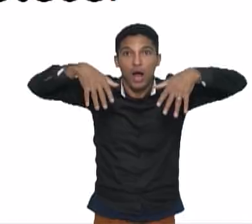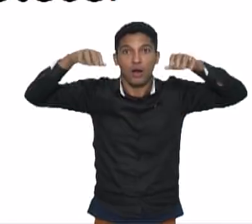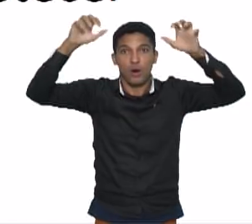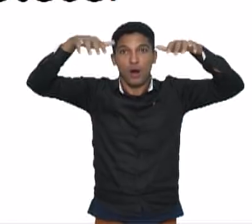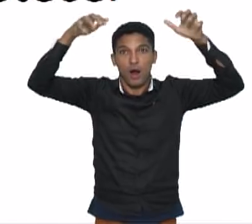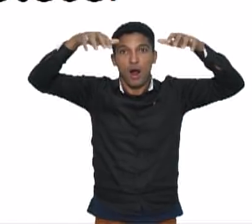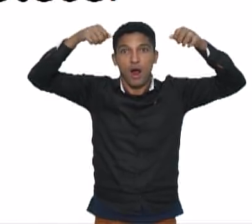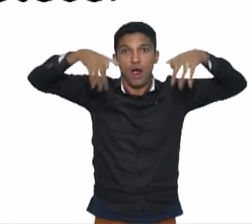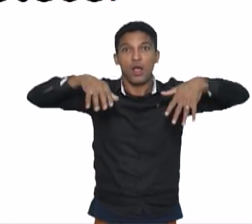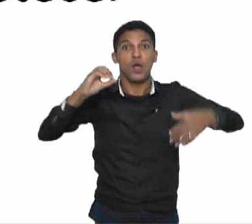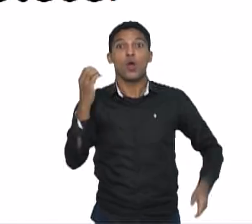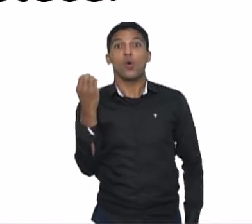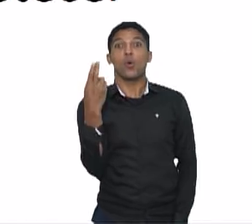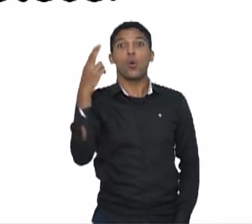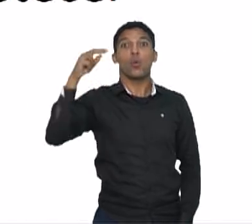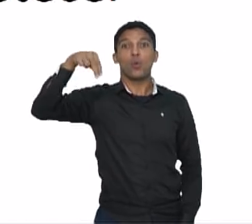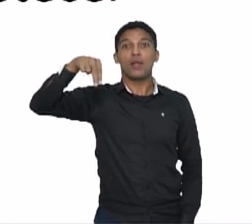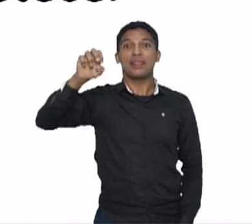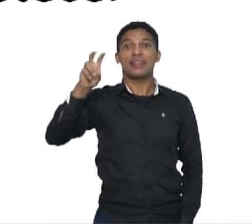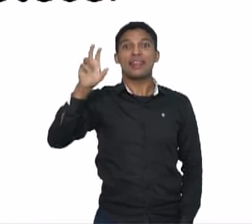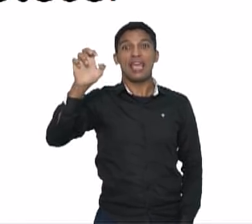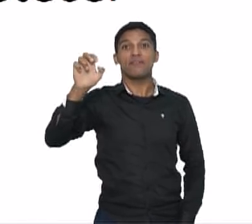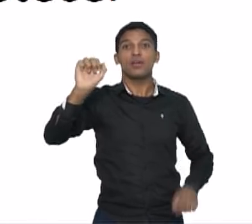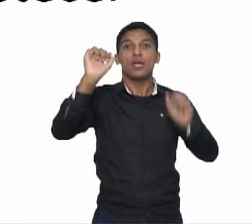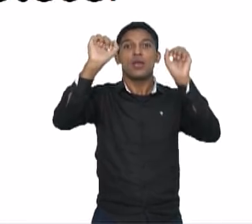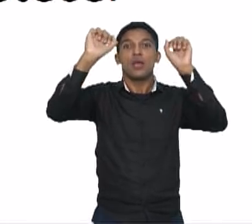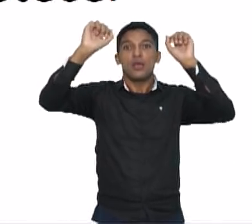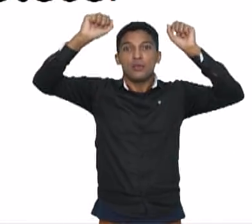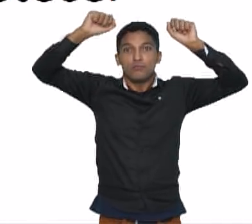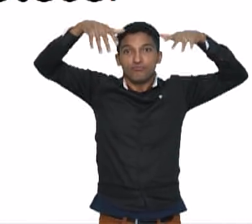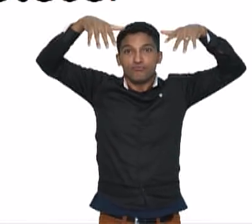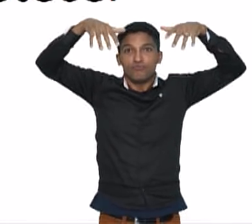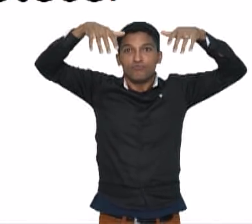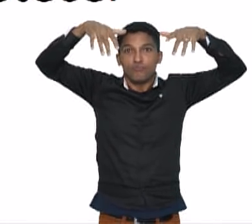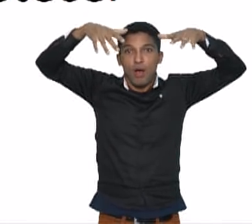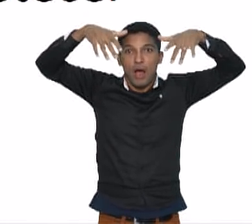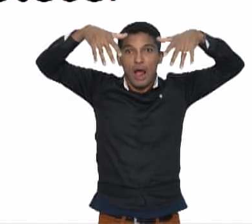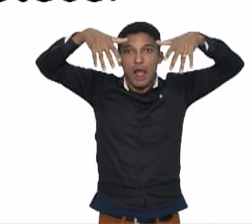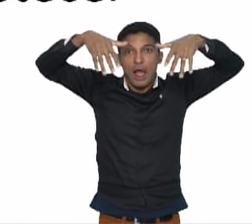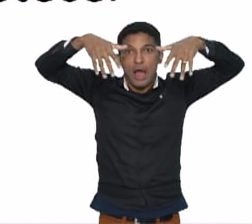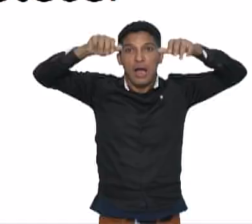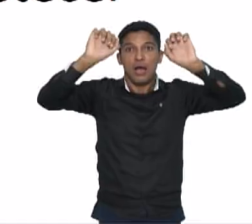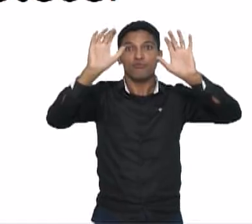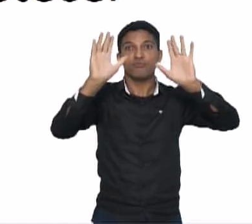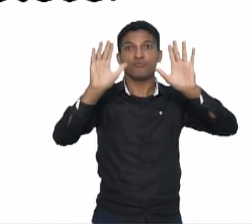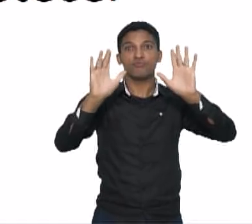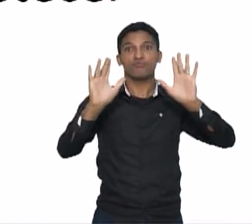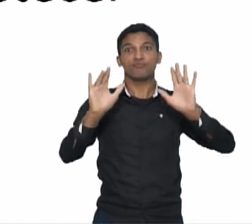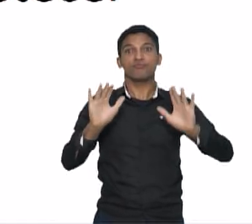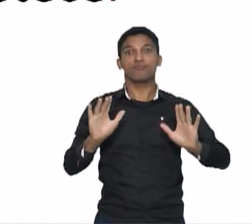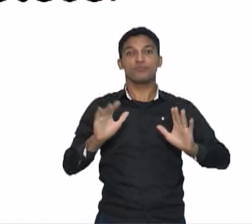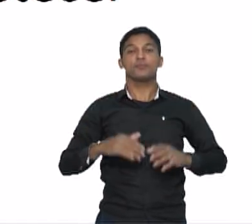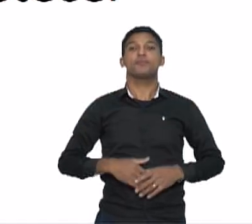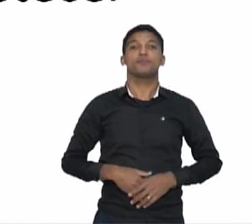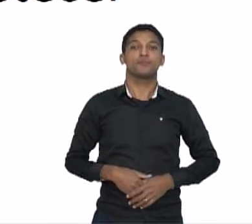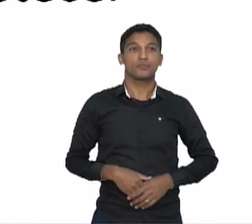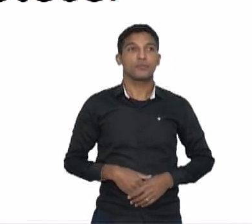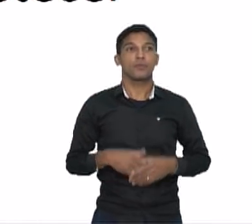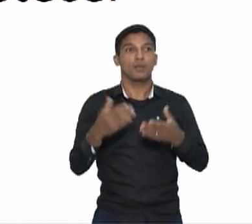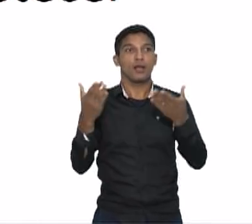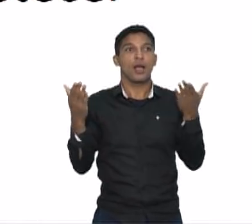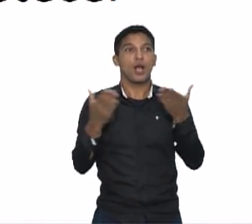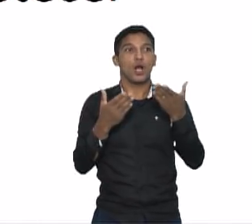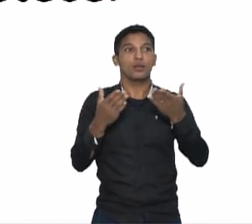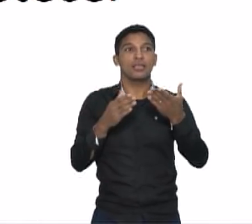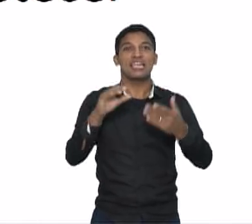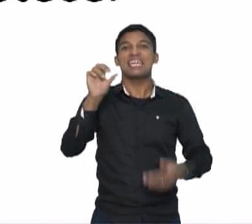A infiltração. A infiltração, ela é uma etapa que refere-se quando a água da chuva